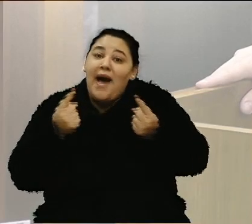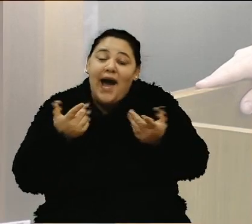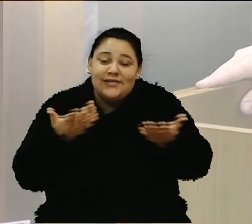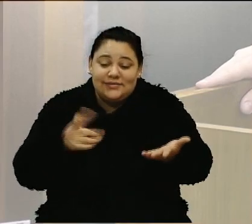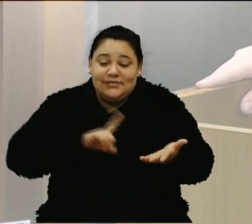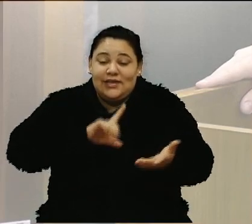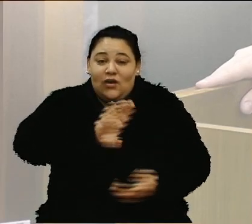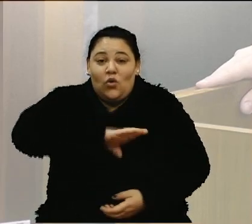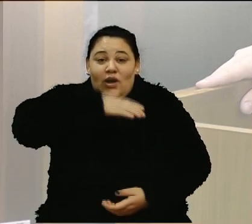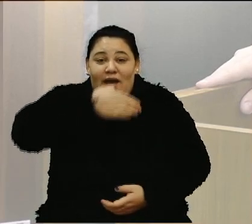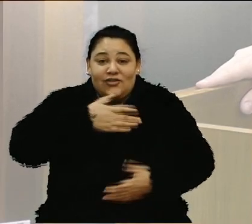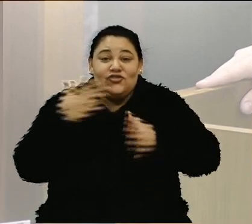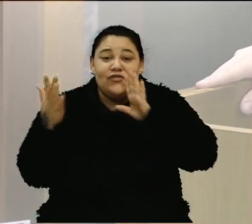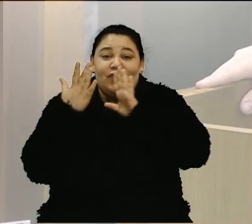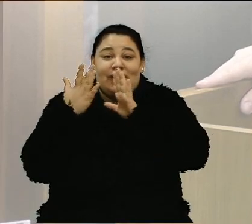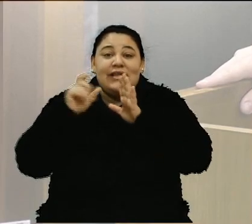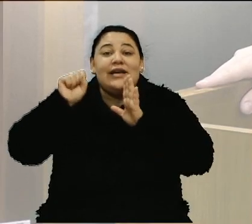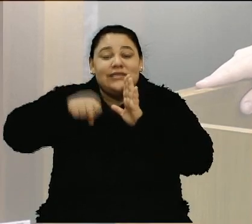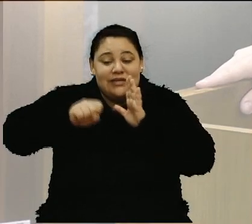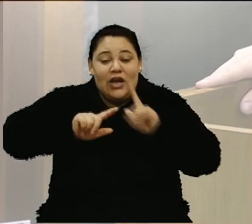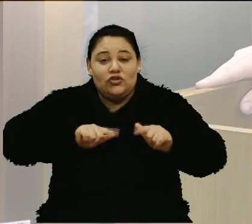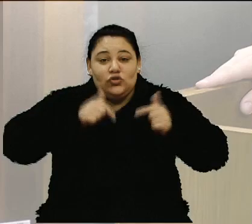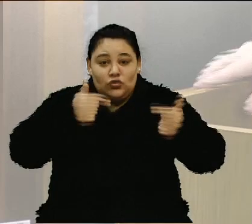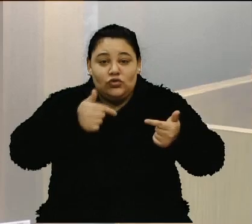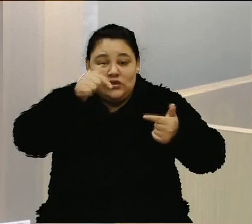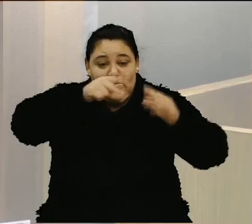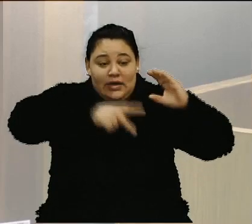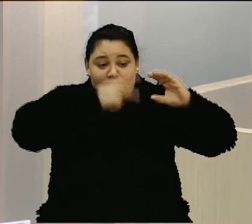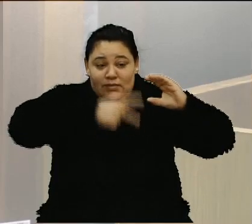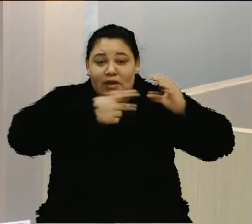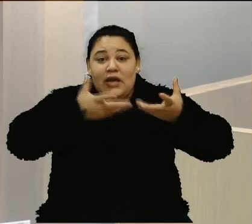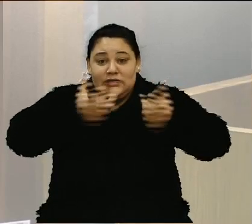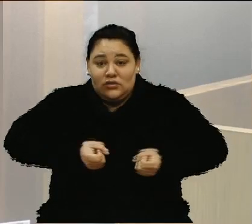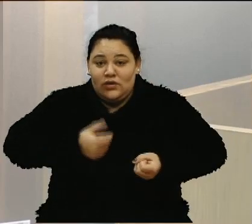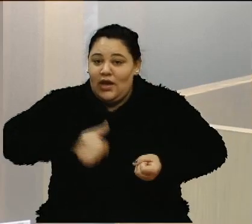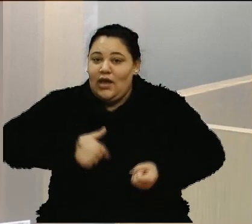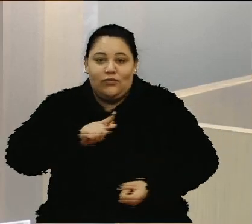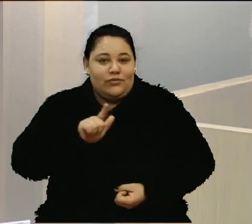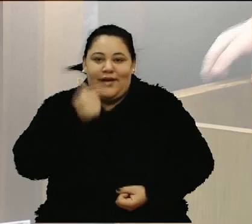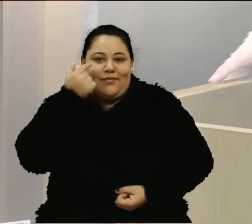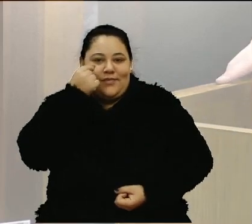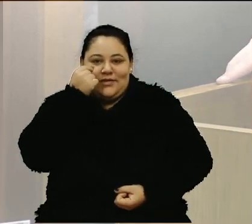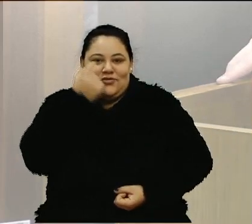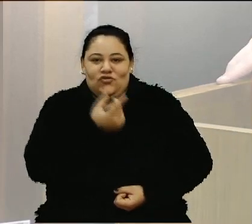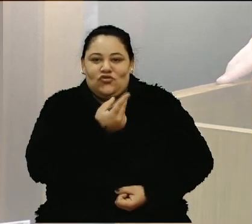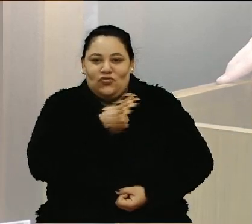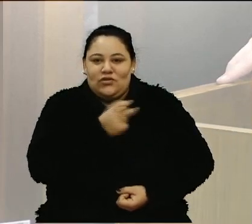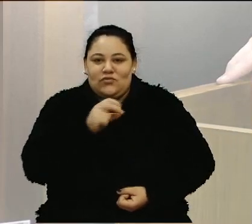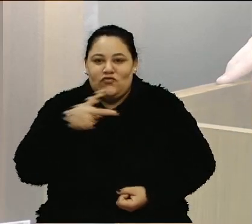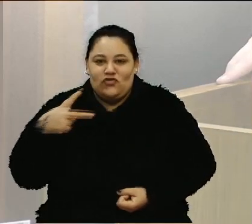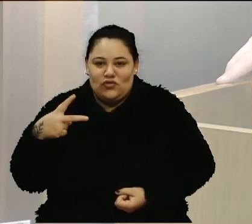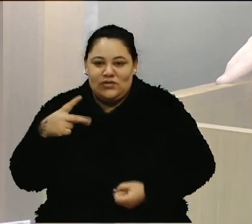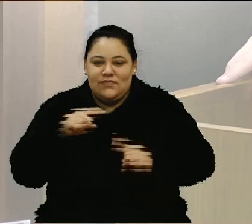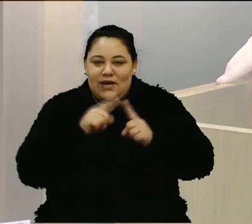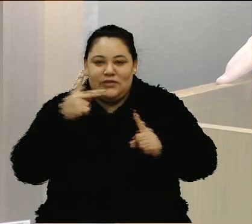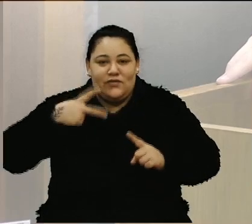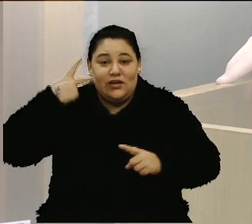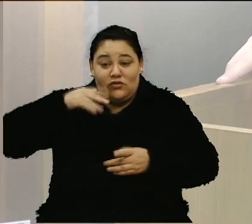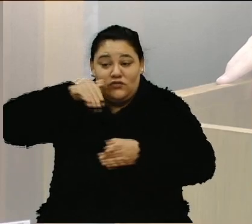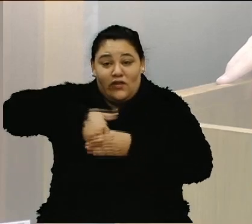coragem de enfrentar essas medidas, e esta casa enfrentou. Eu não estava aqui em 2022, mas os vereadores